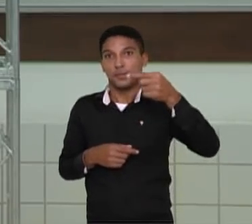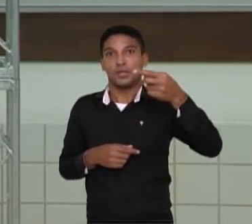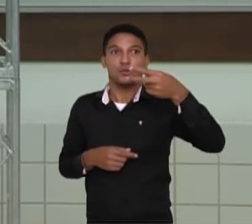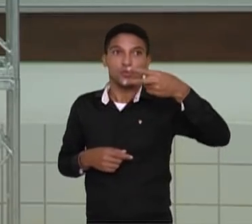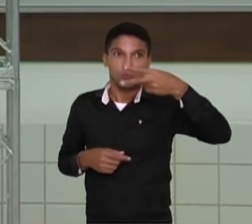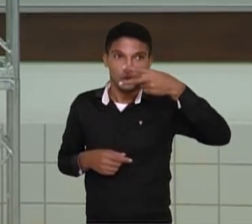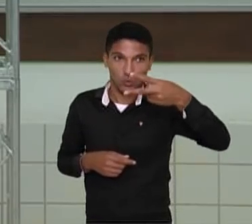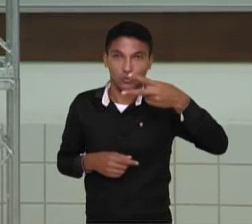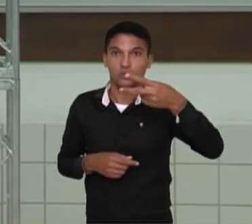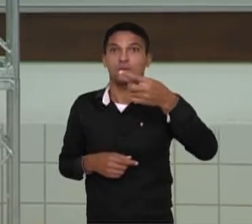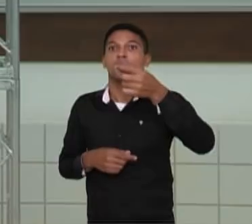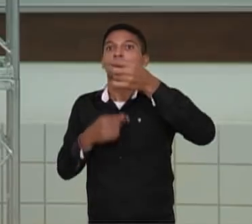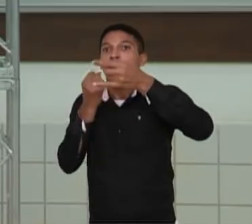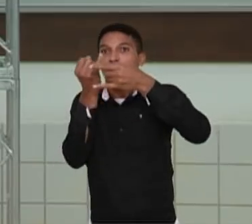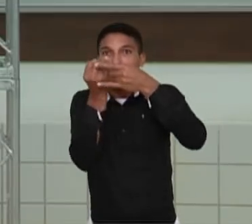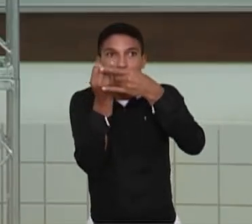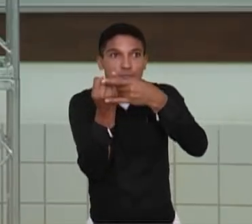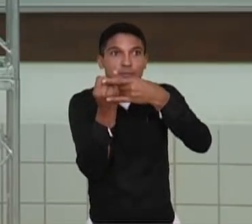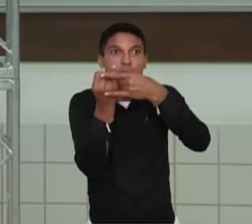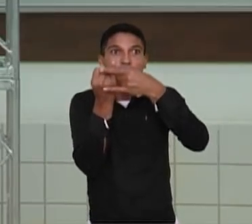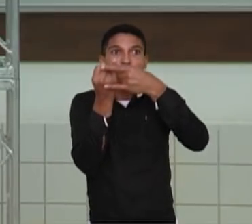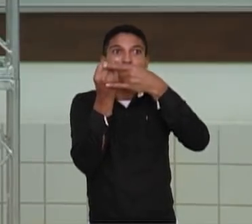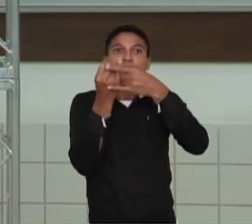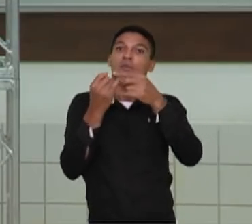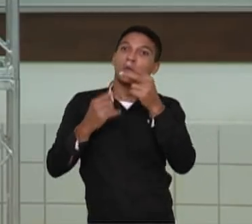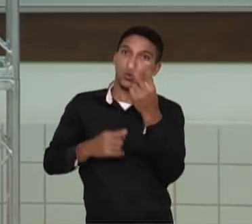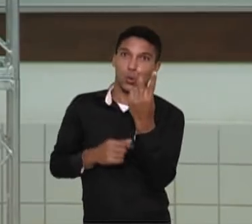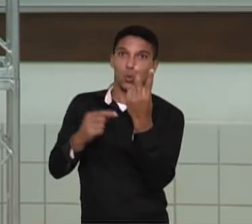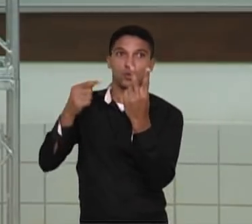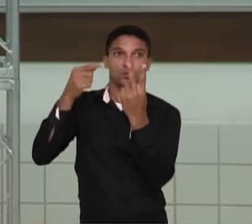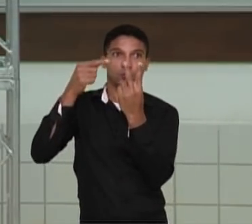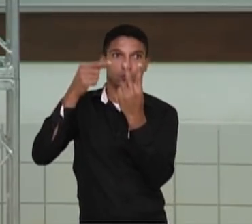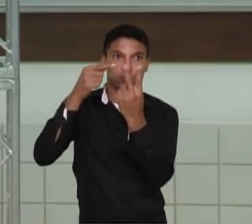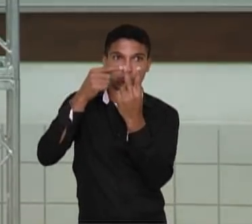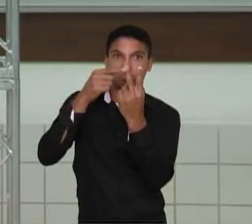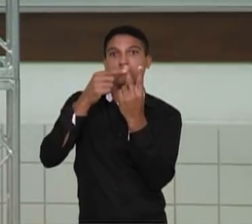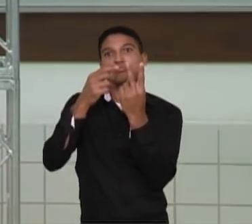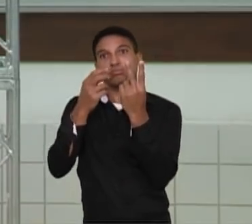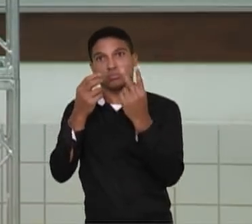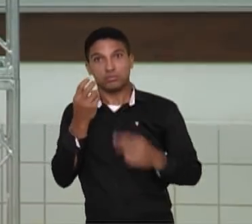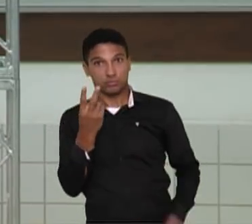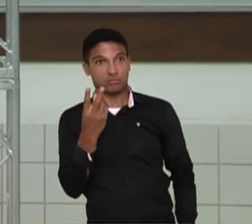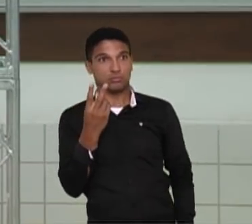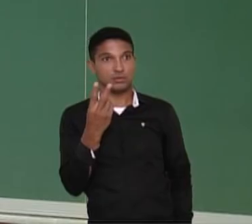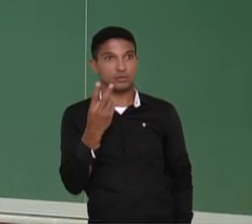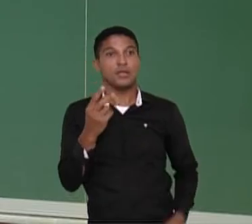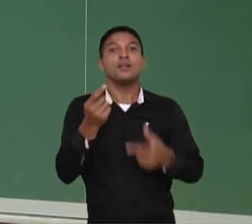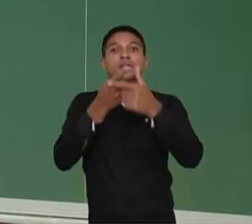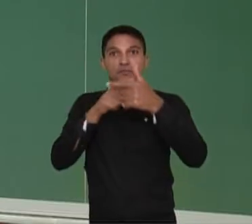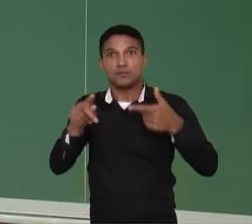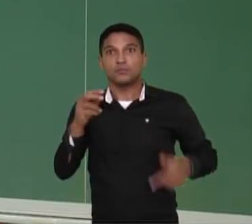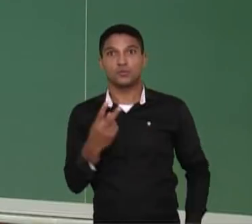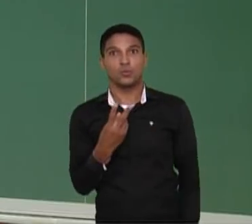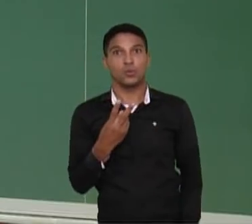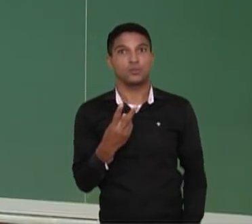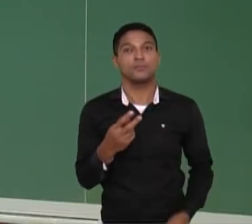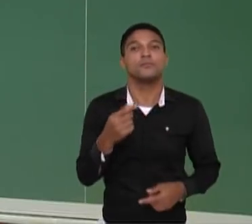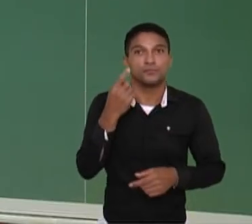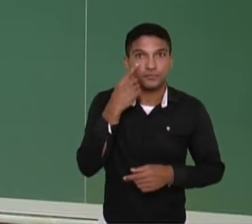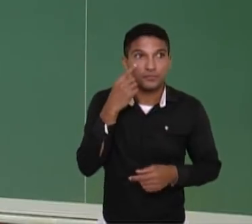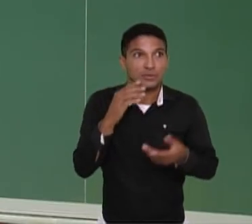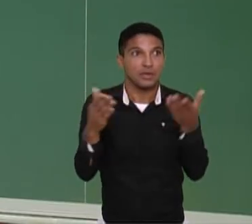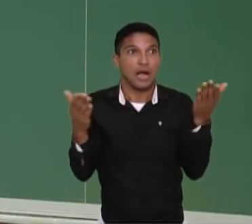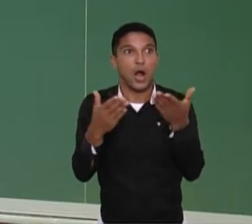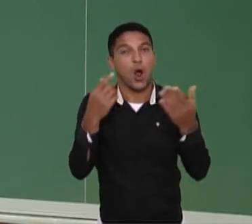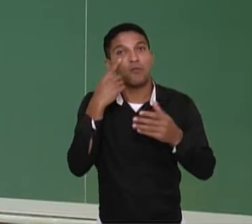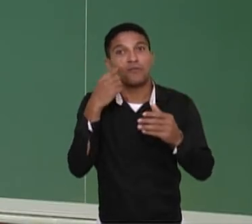quadrado perfeito, né? Na fatoração do 8 ali eu consigo 4 vezes 2. E aí eu vou escrever assim, ó. No lugar de